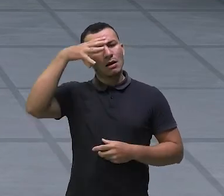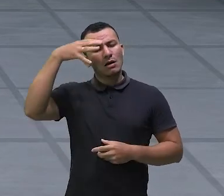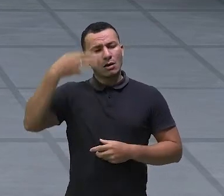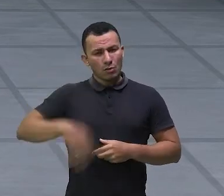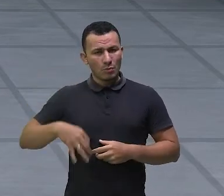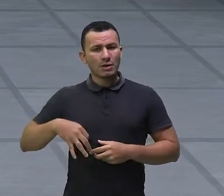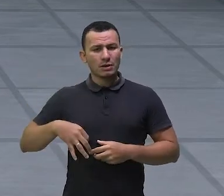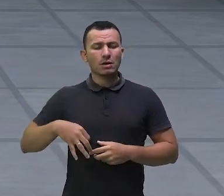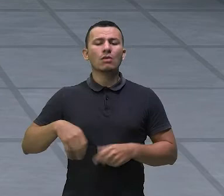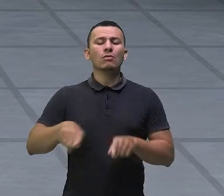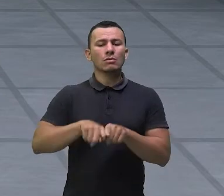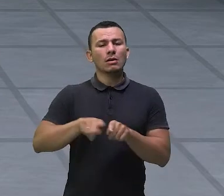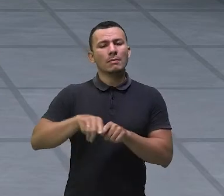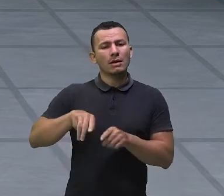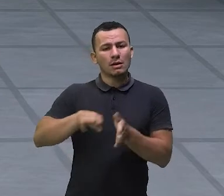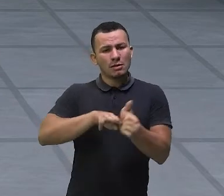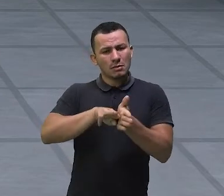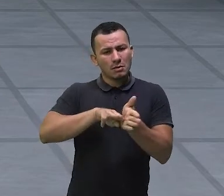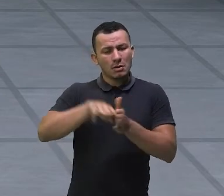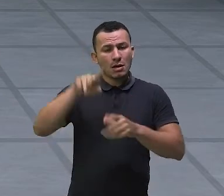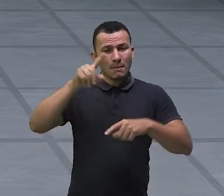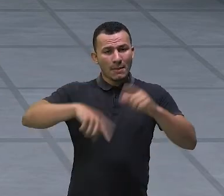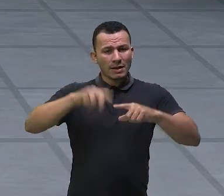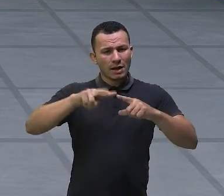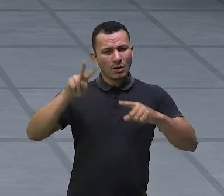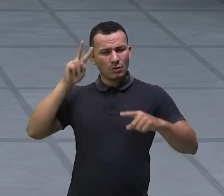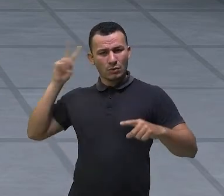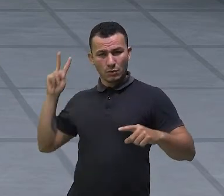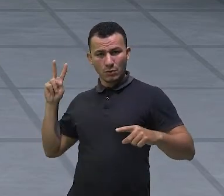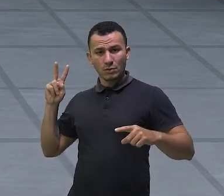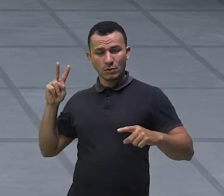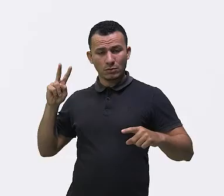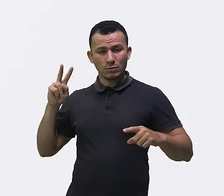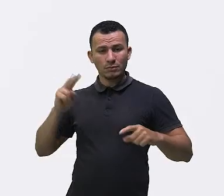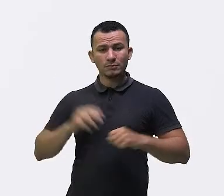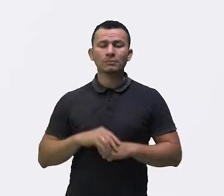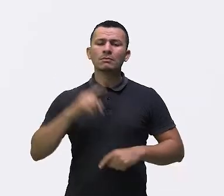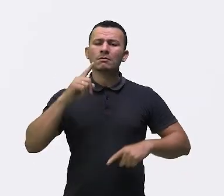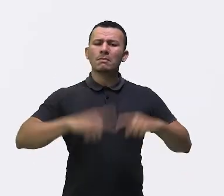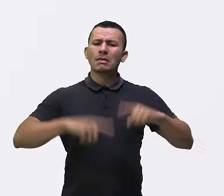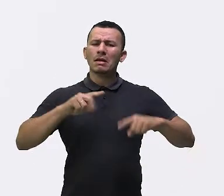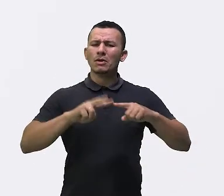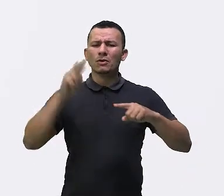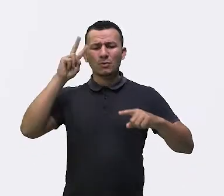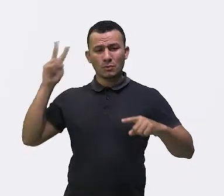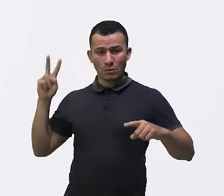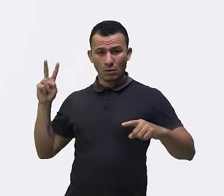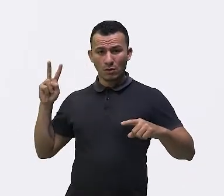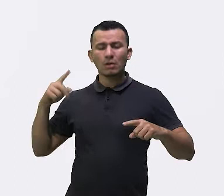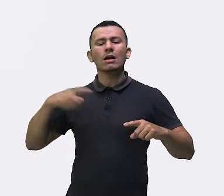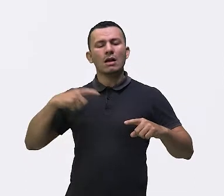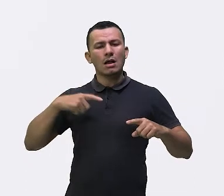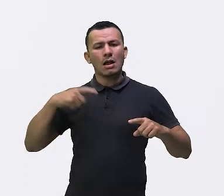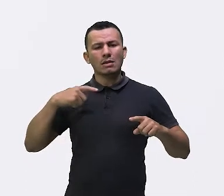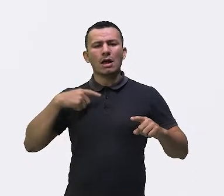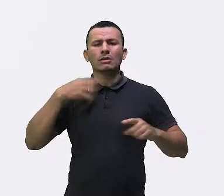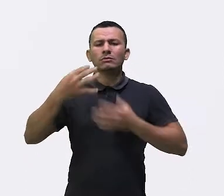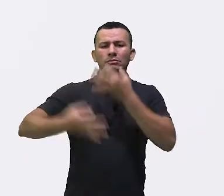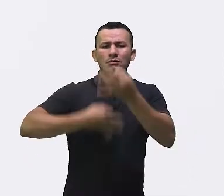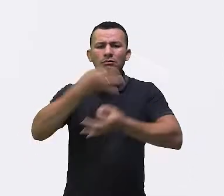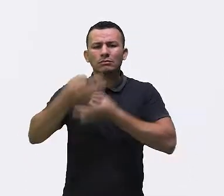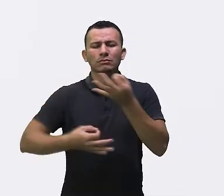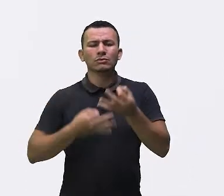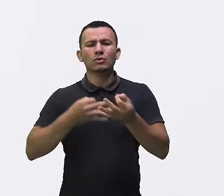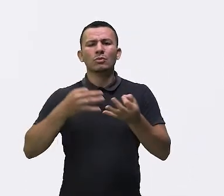da metodologia do materialismo histórico? No materialismo histórico, as respostas para os